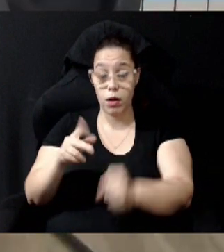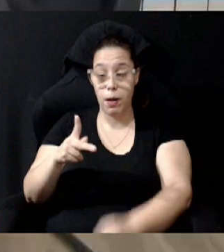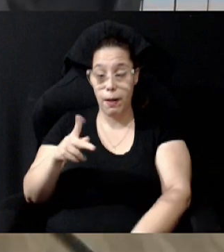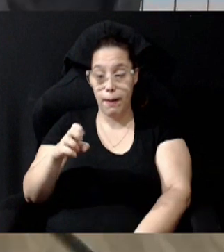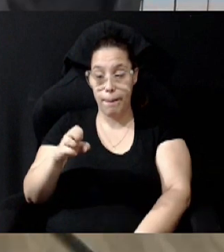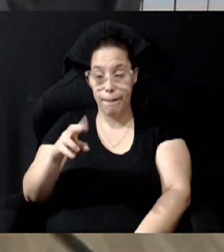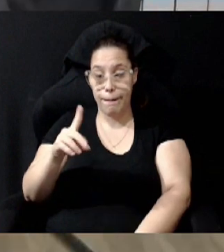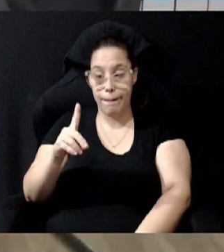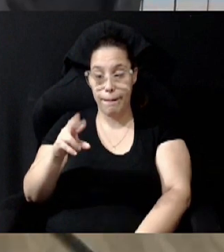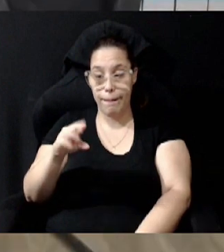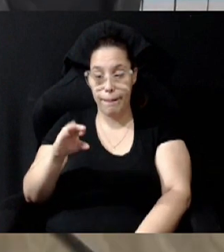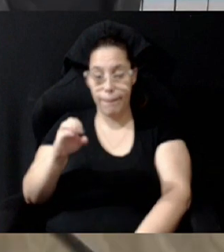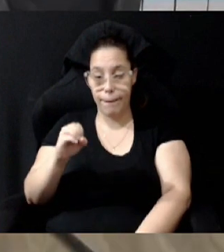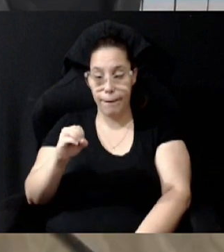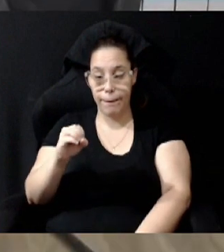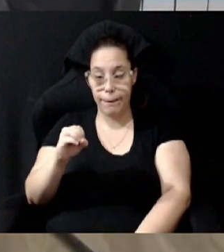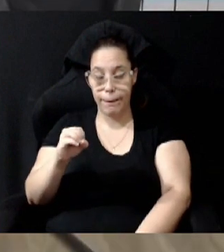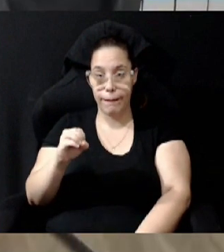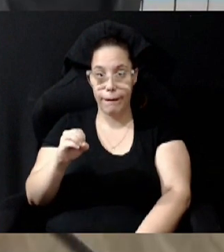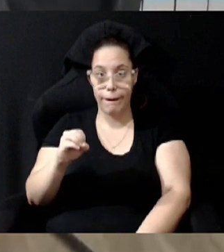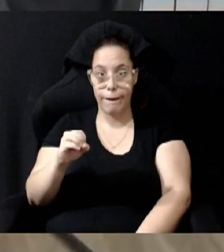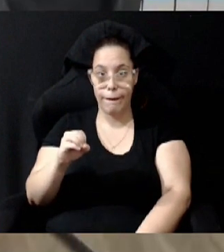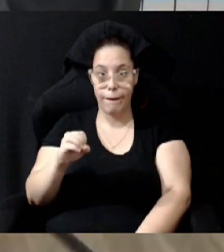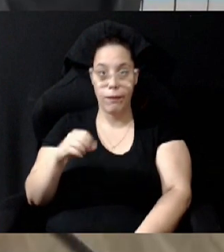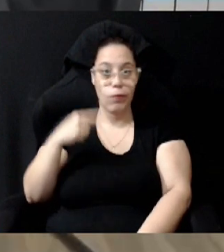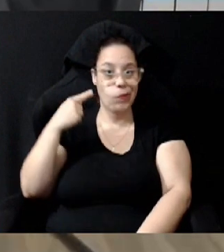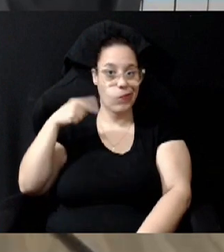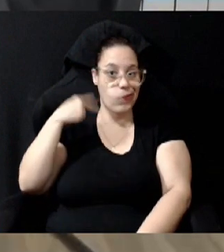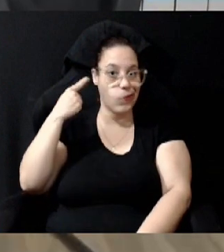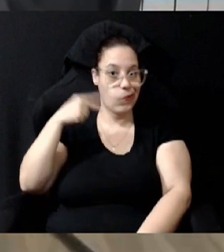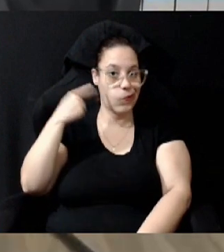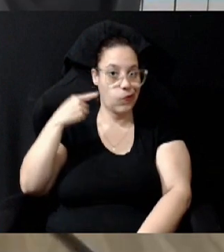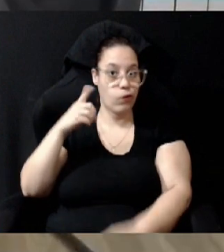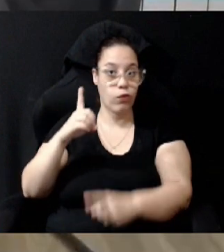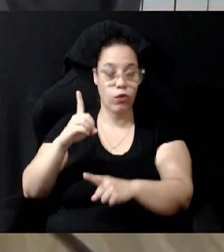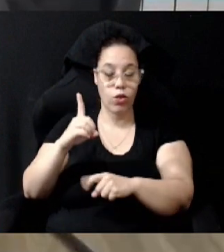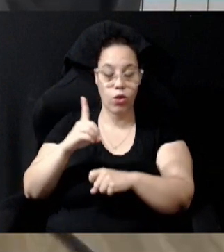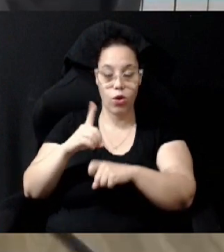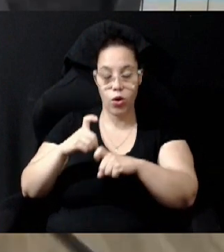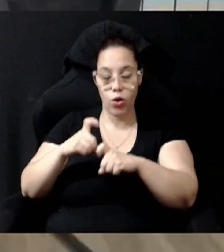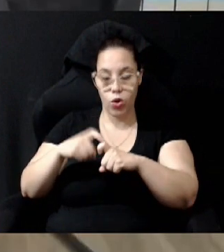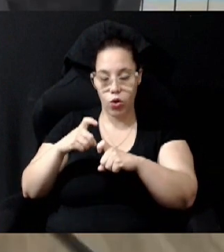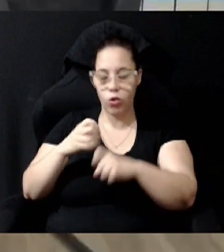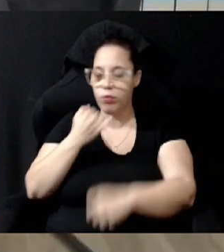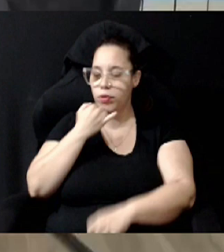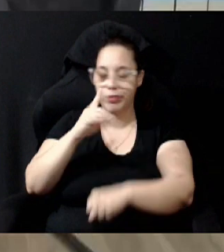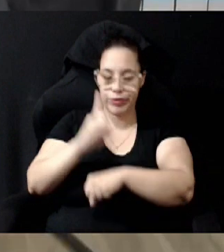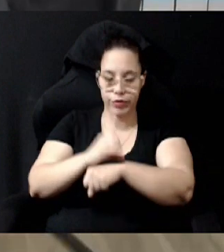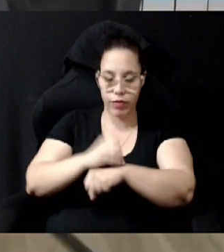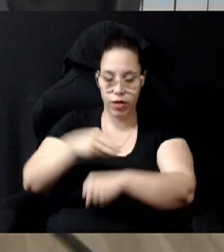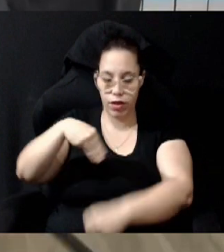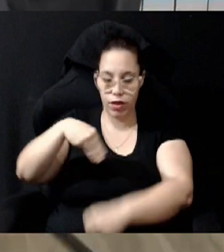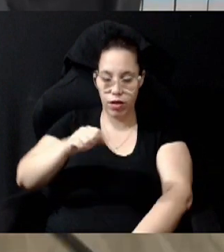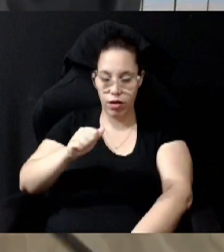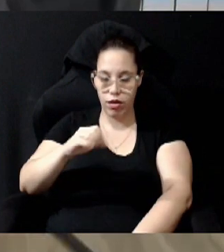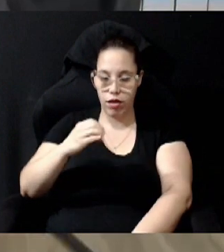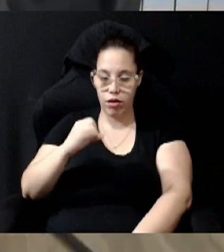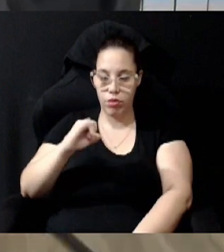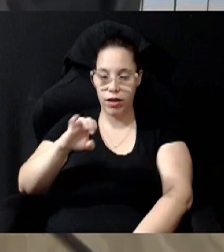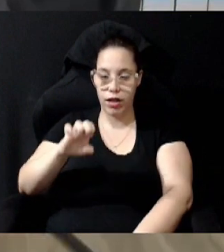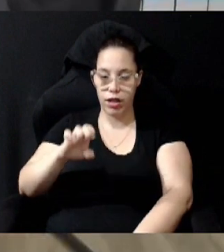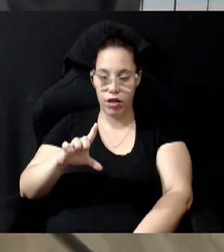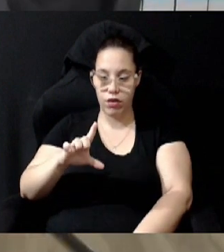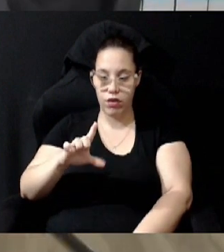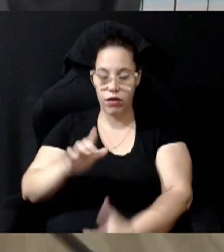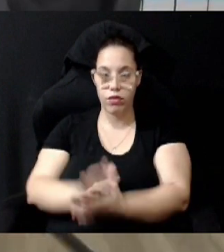Maciel Neto, o advogado, né, doutor Maciel, o nosso professor, e trazendo esse livro, e é